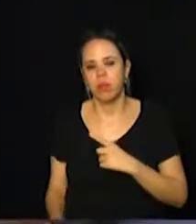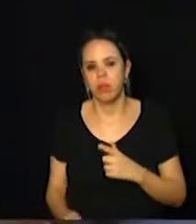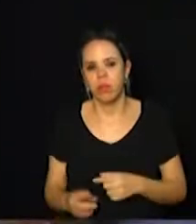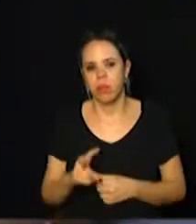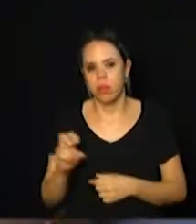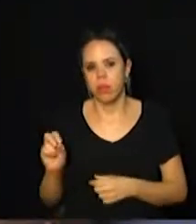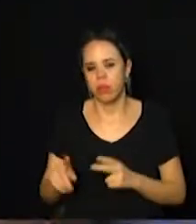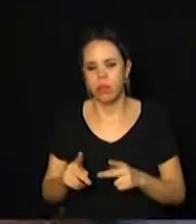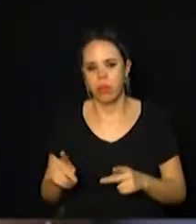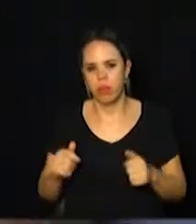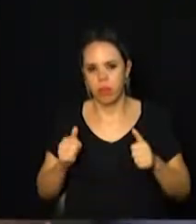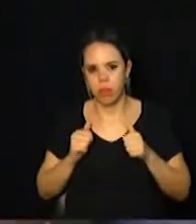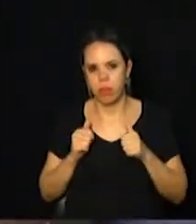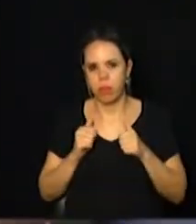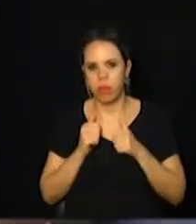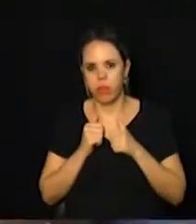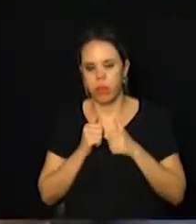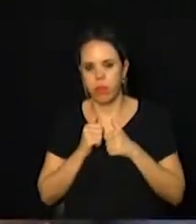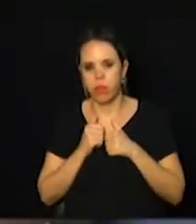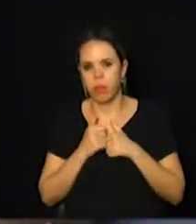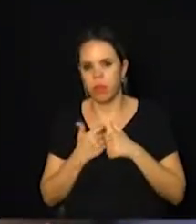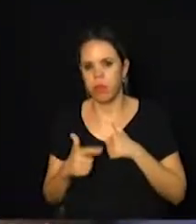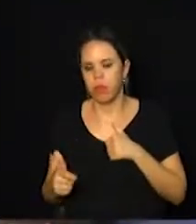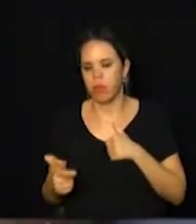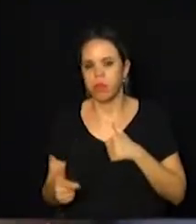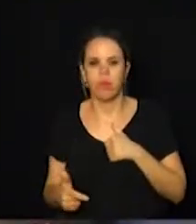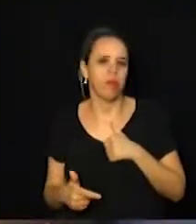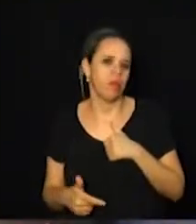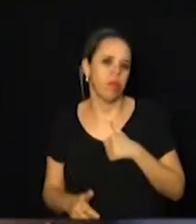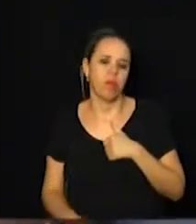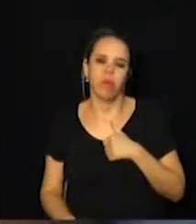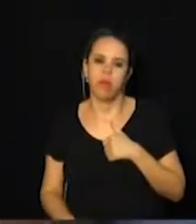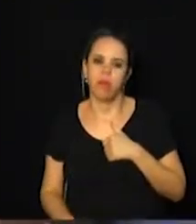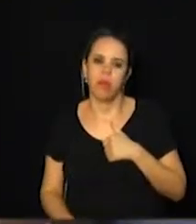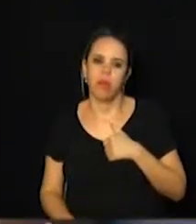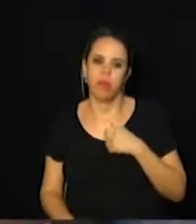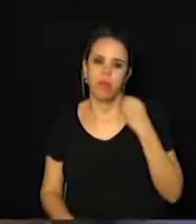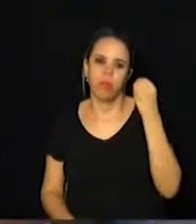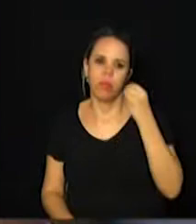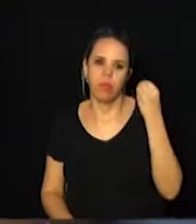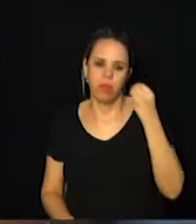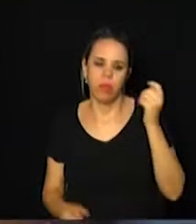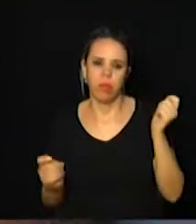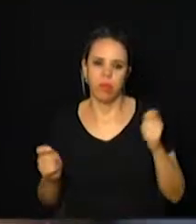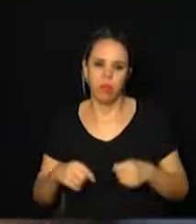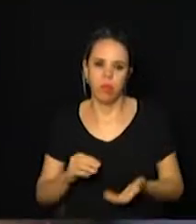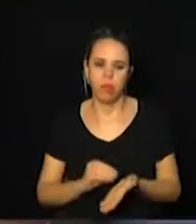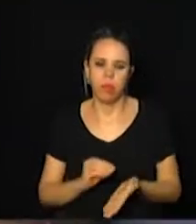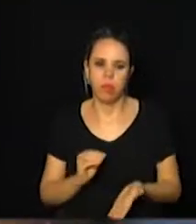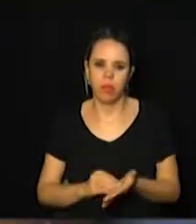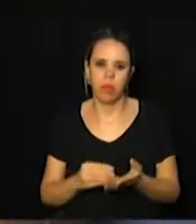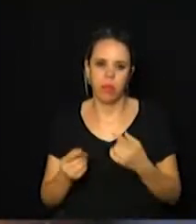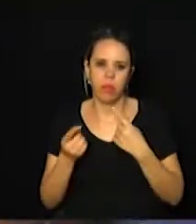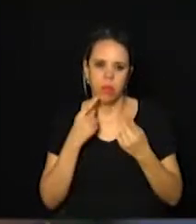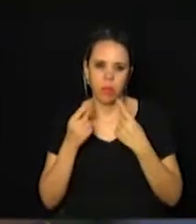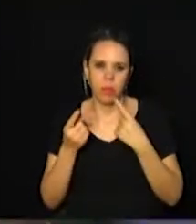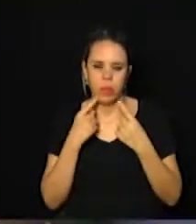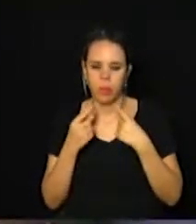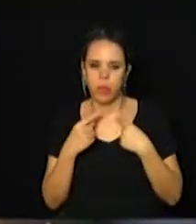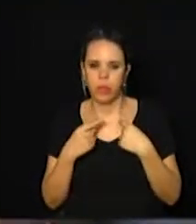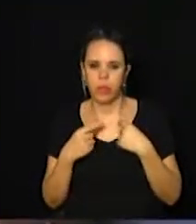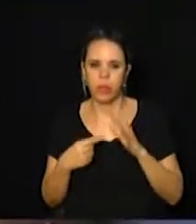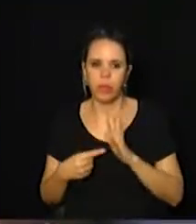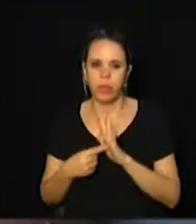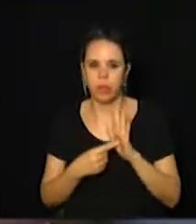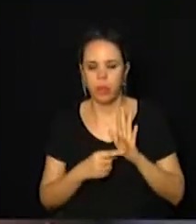essas mil pessoas desempregado ela falta de conhecimento é a falta de capacidade é a falta de diálogo tenha